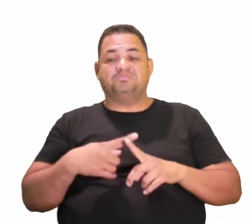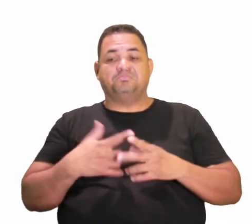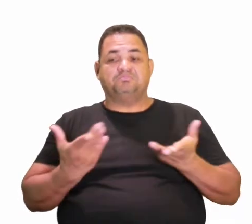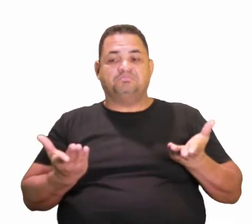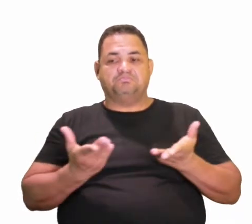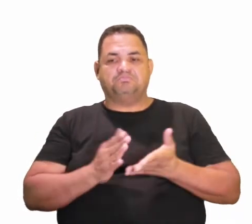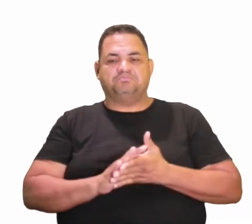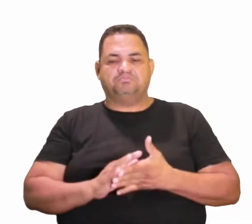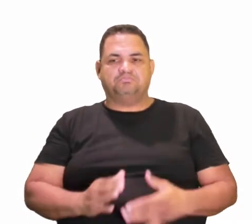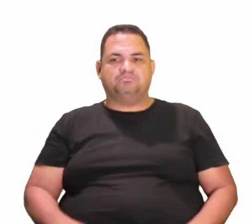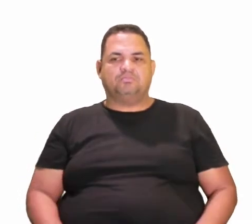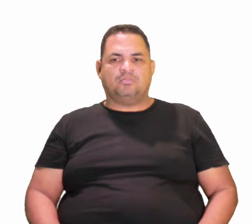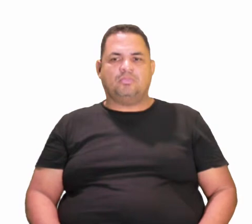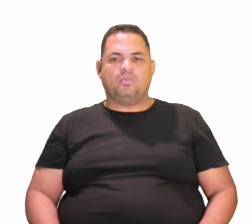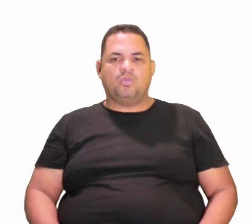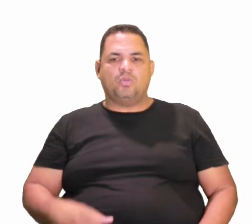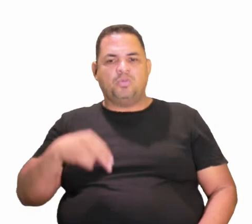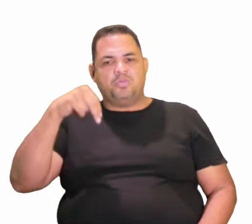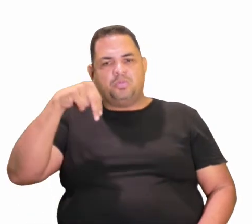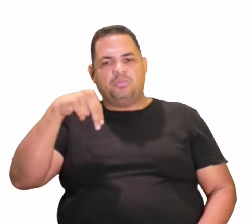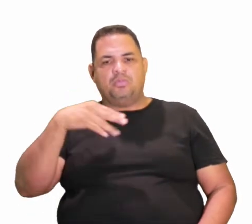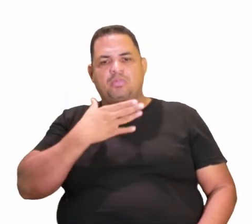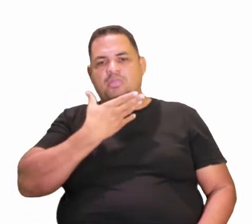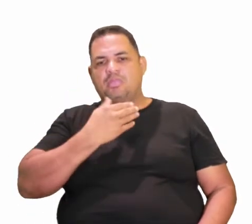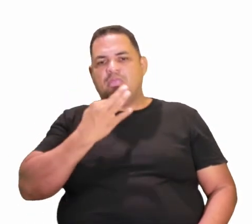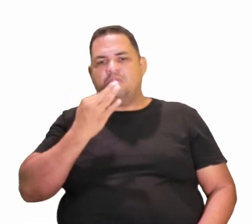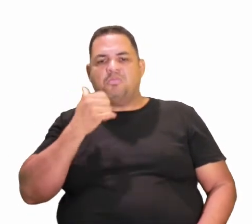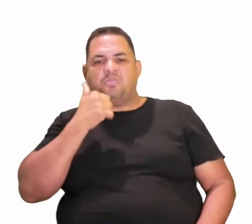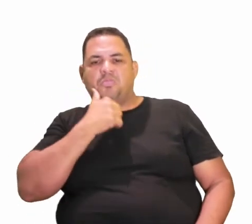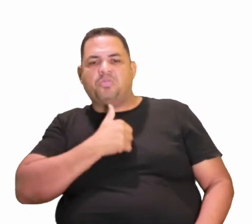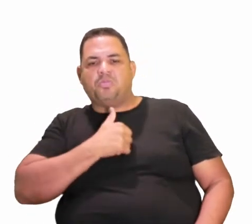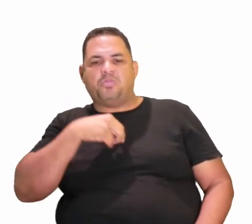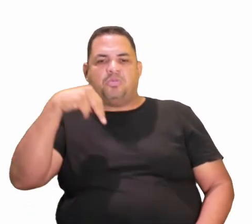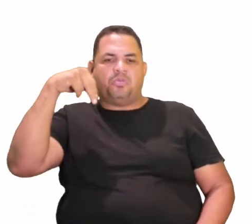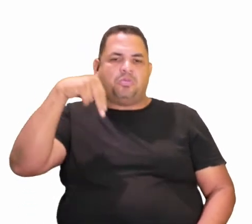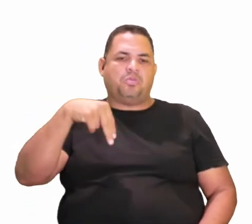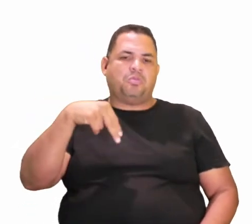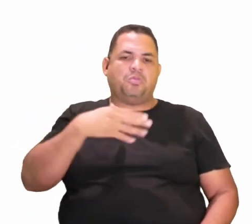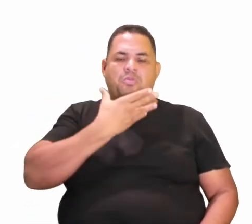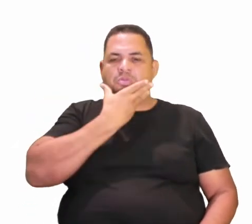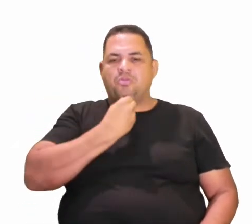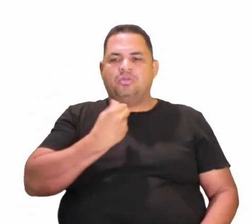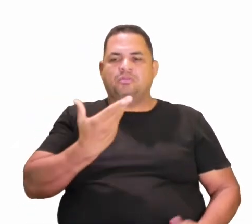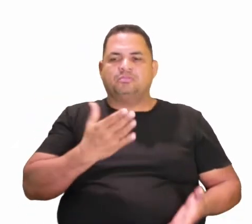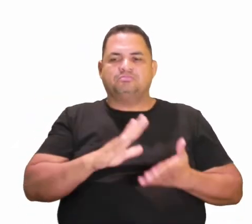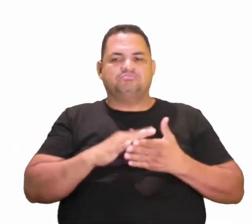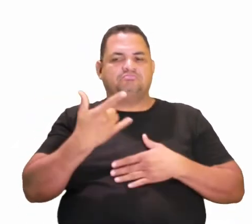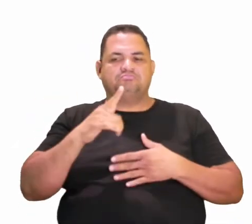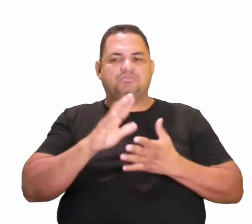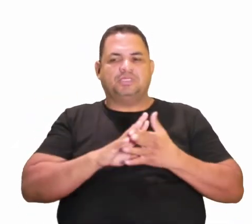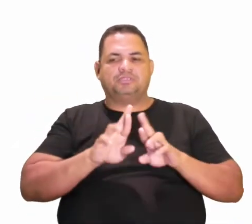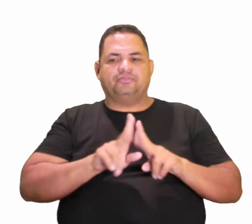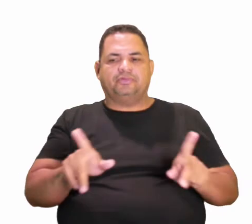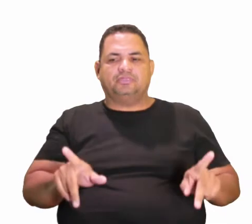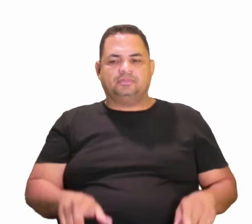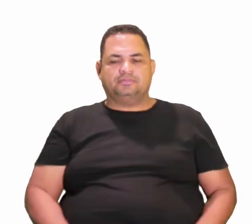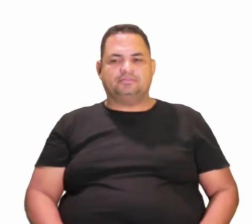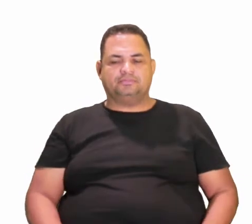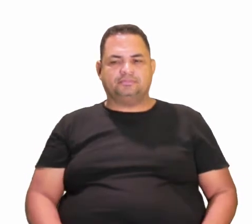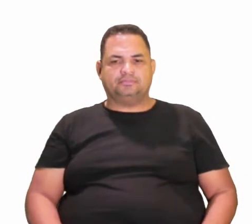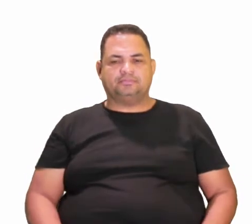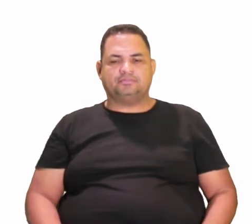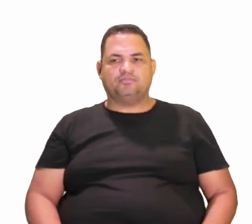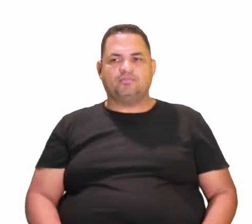ser ou o neto ou a neta. Não tem distinção de gênero também. E aí, nessa fala dela